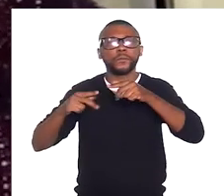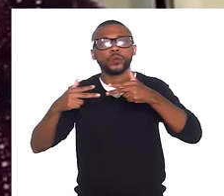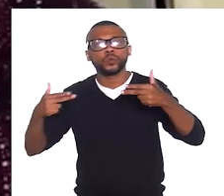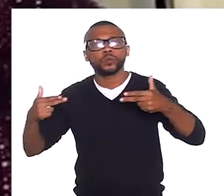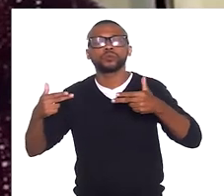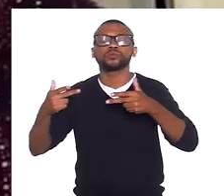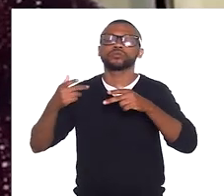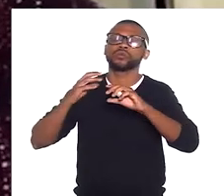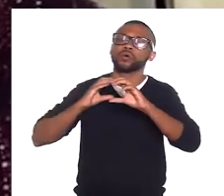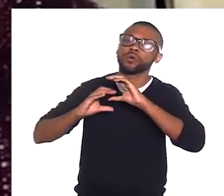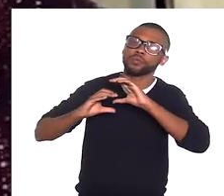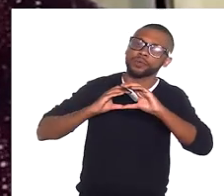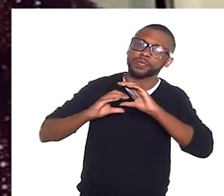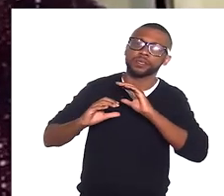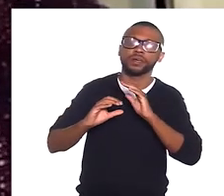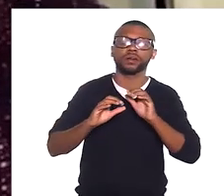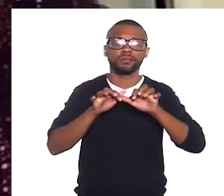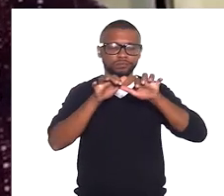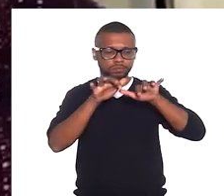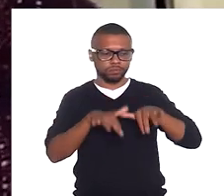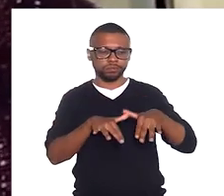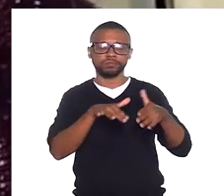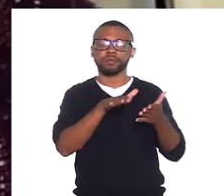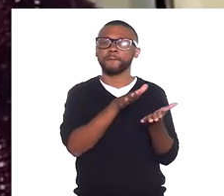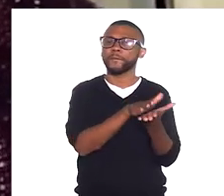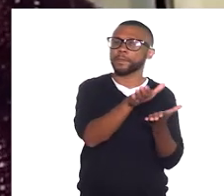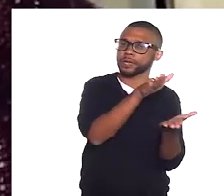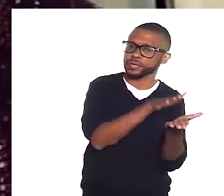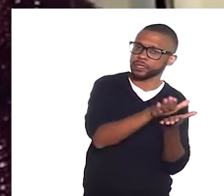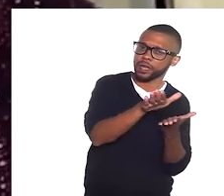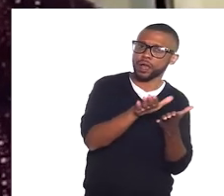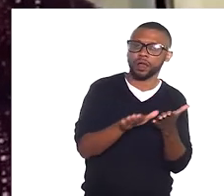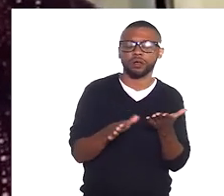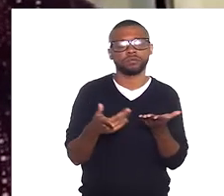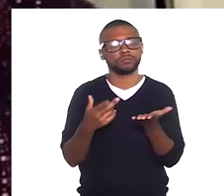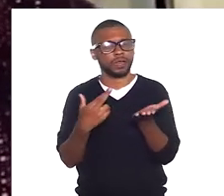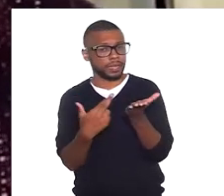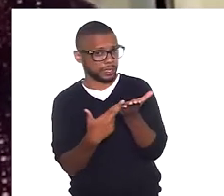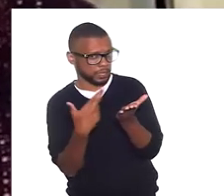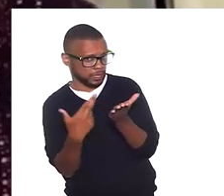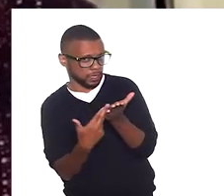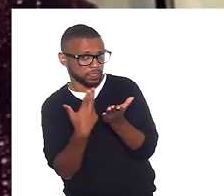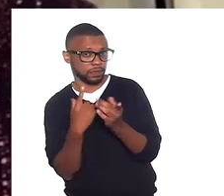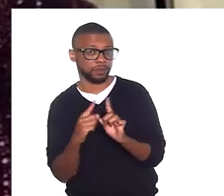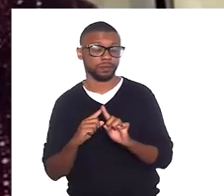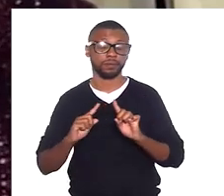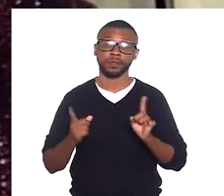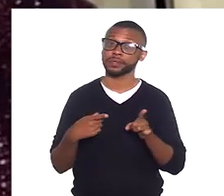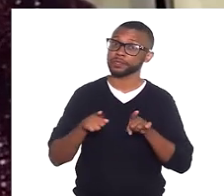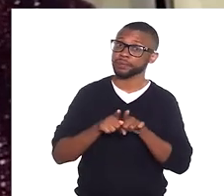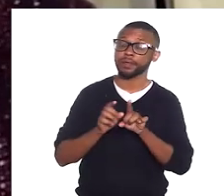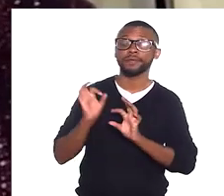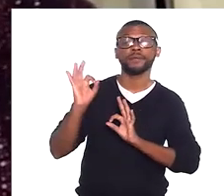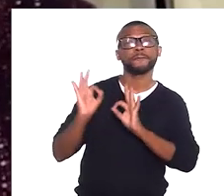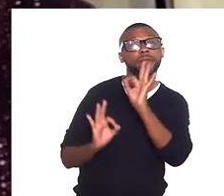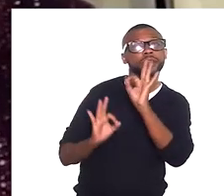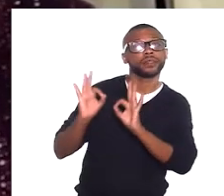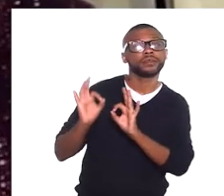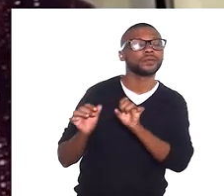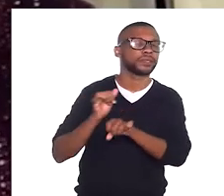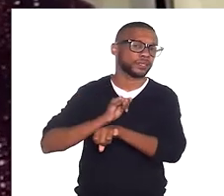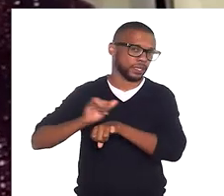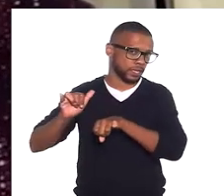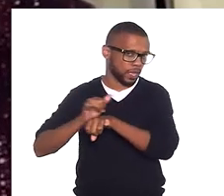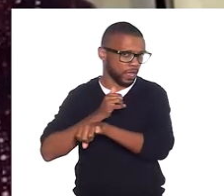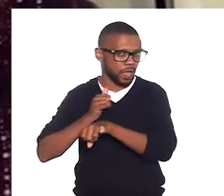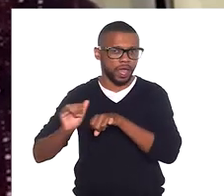e produtos de comunicação, publicações, redação, mas também fazendo planejamento estratégico